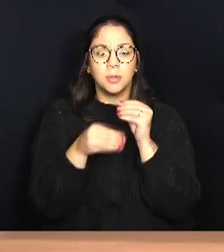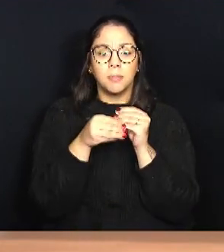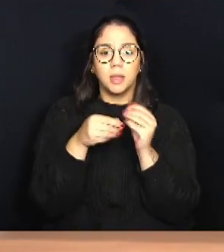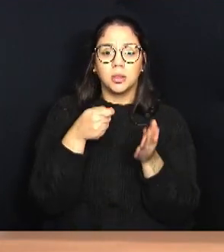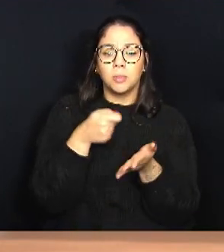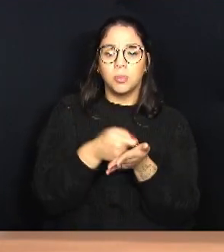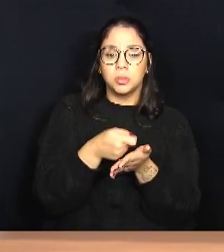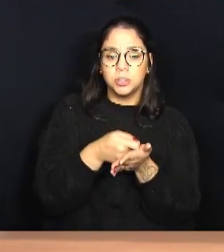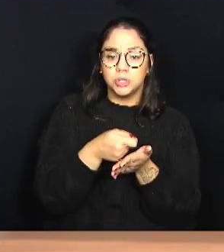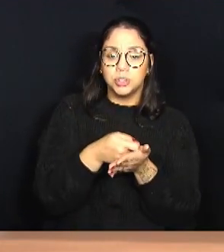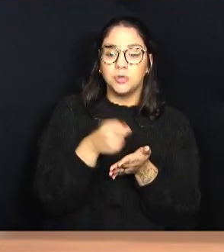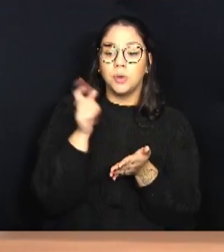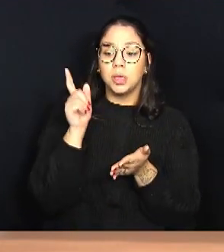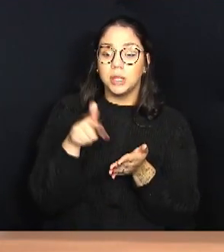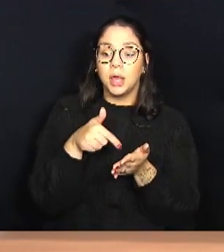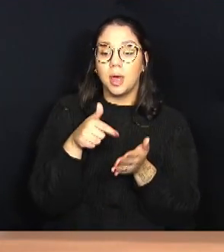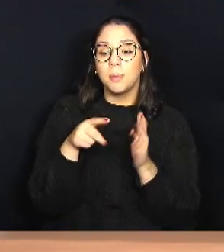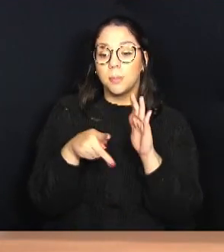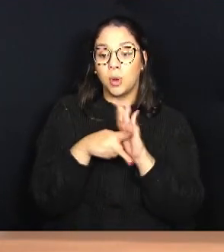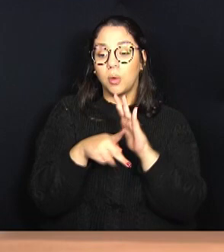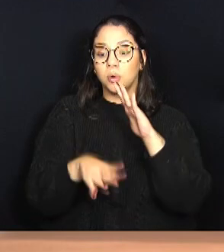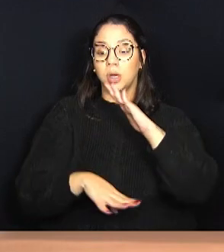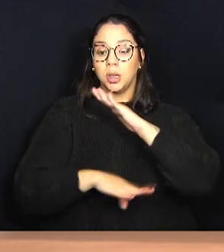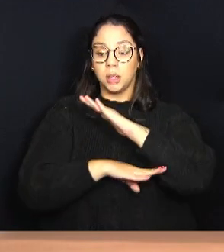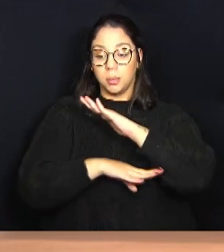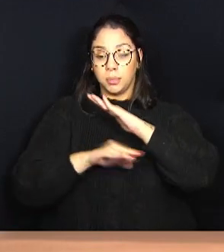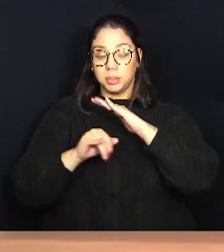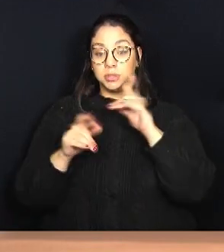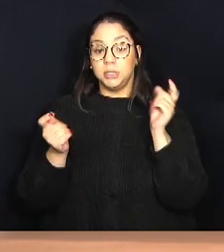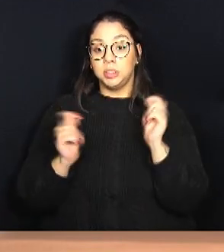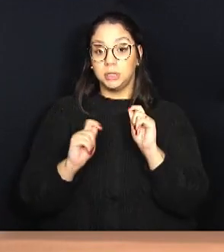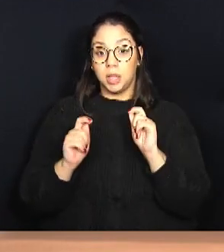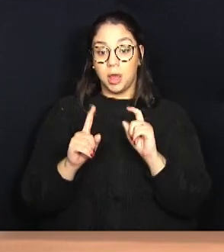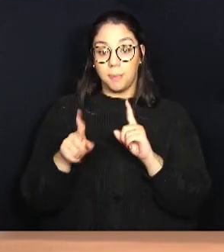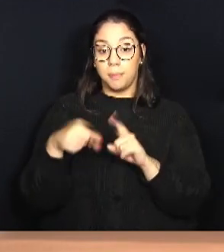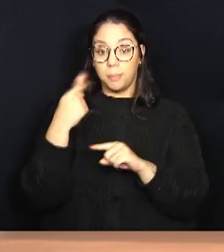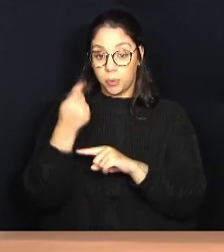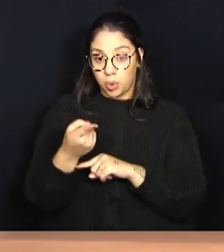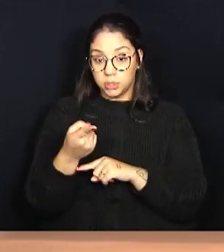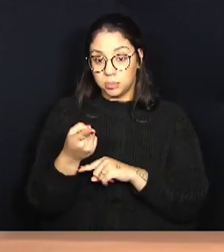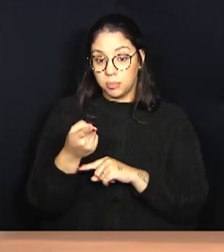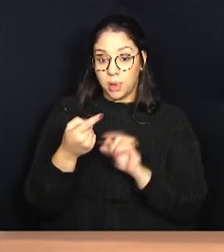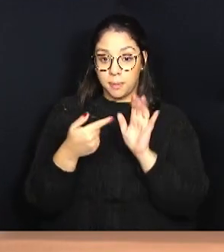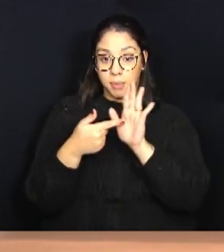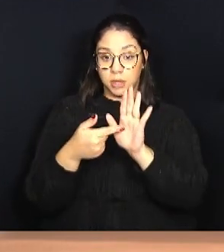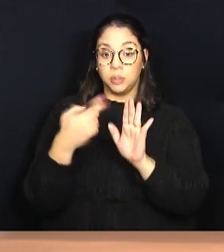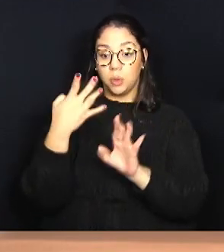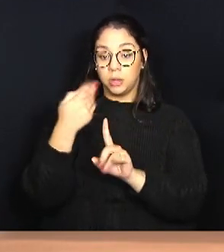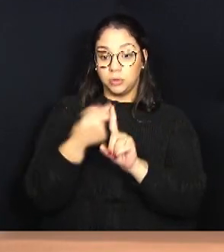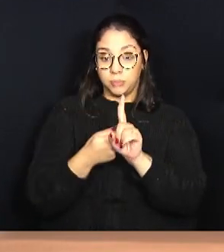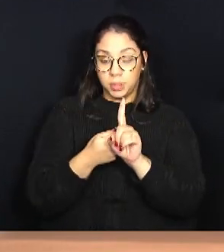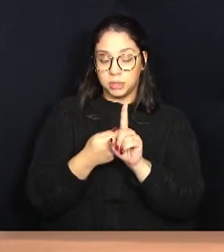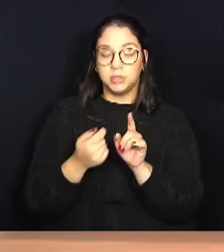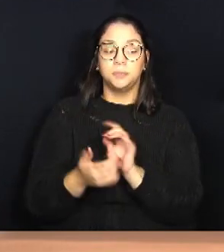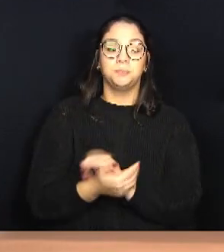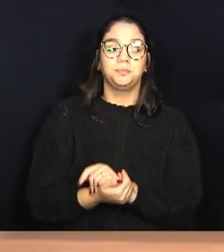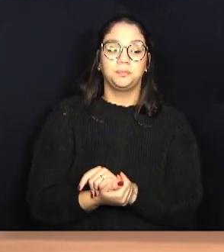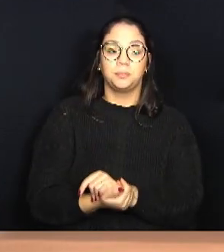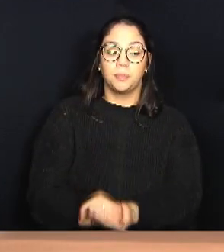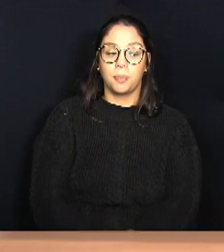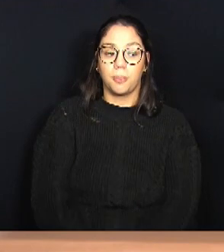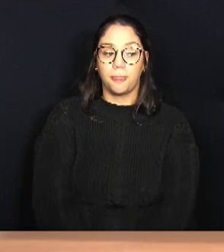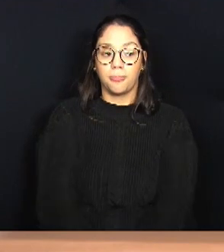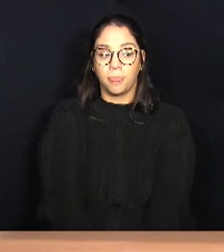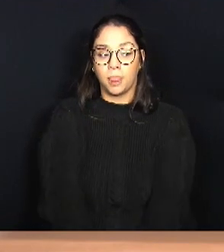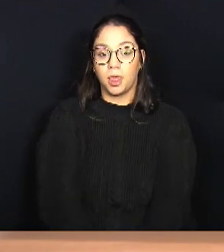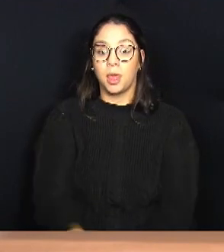da Câmara, se a gente pudesse, na próxima apresentação do quadrimestre, talvez fazer